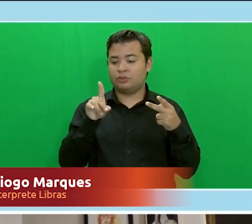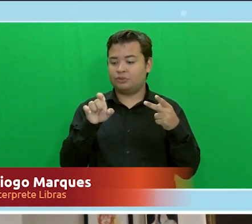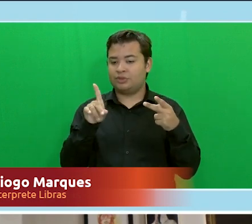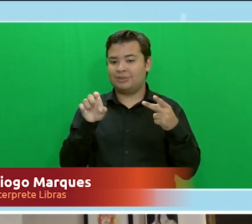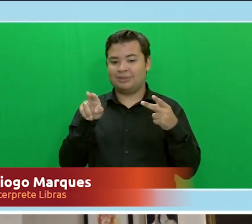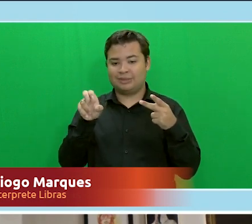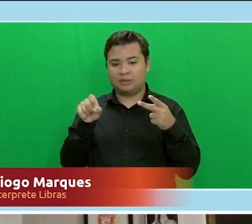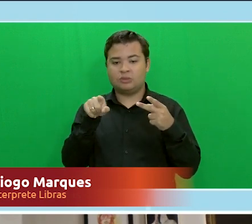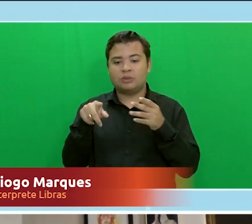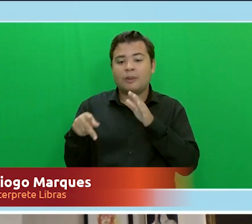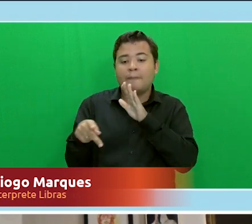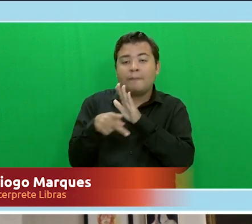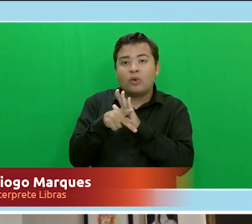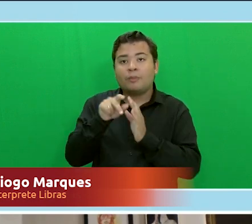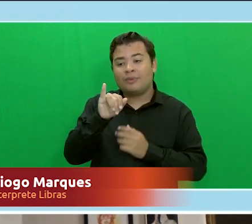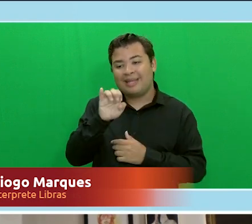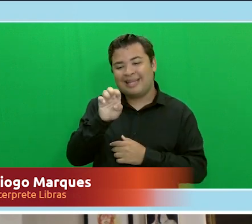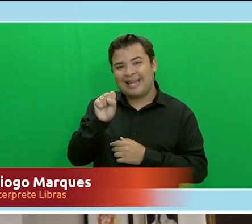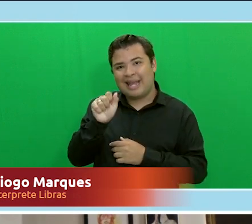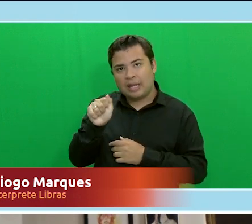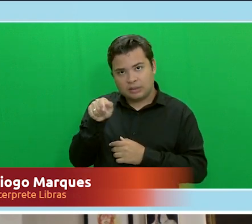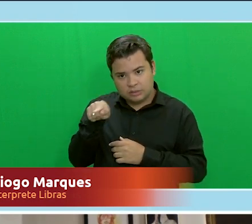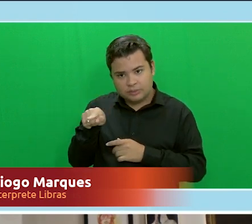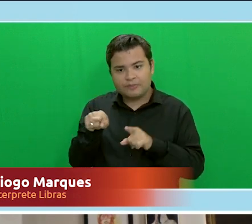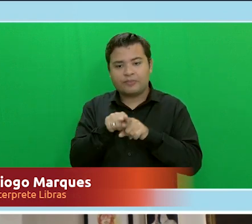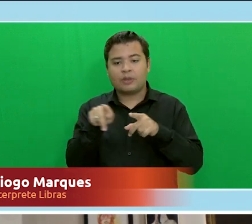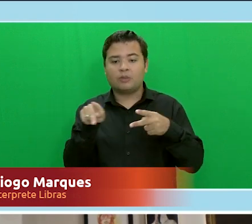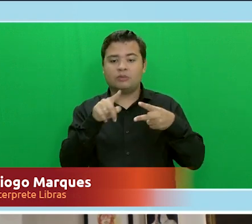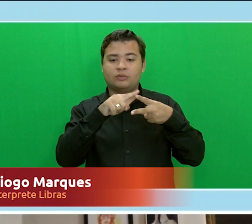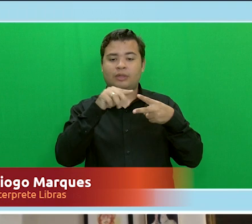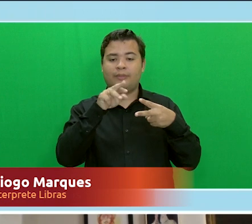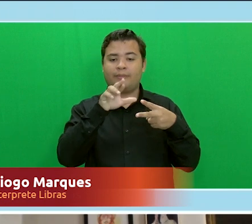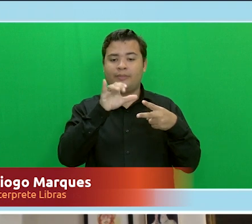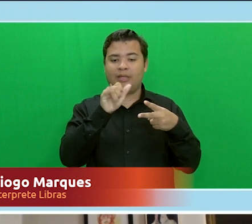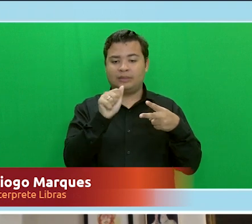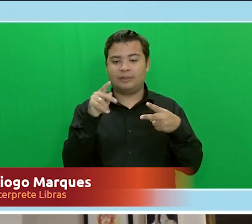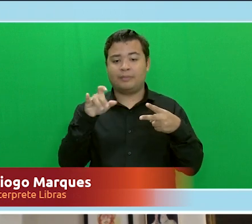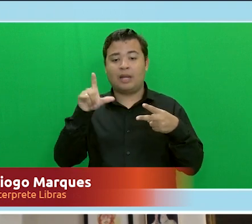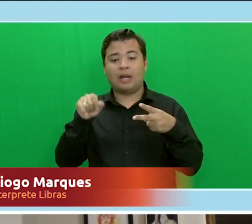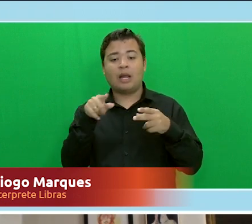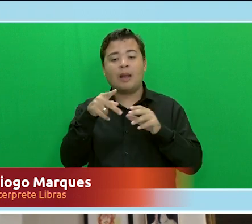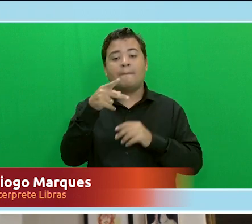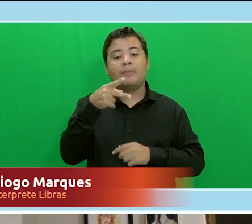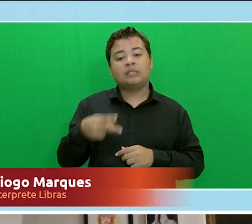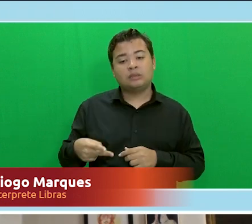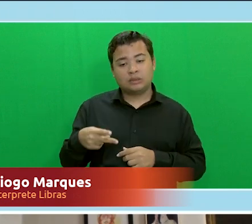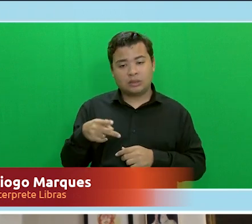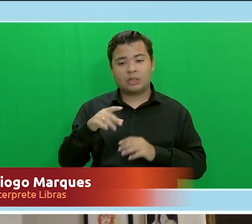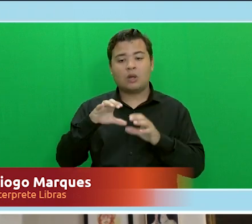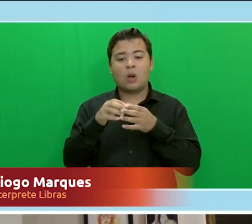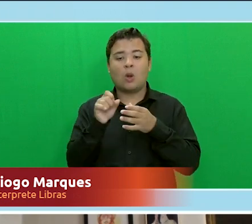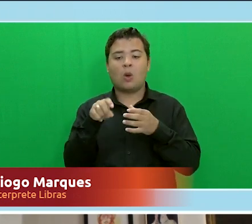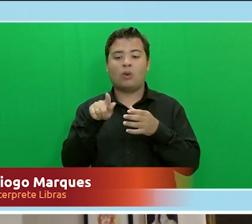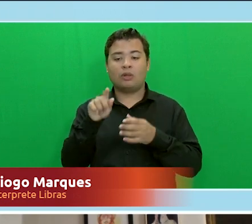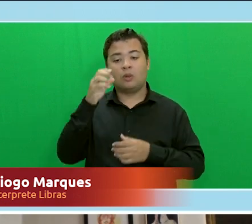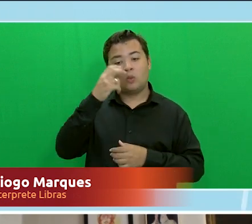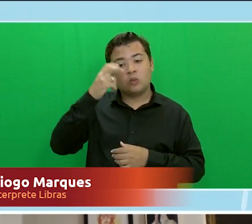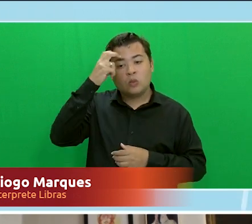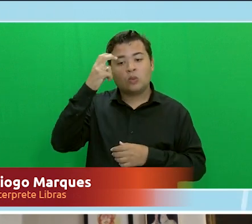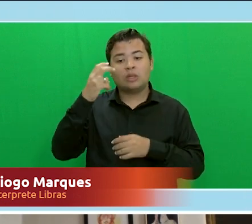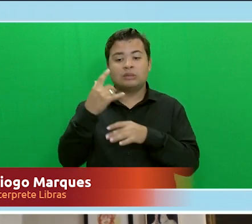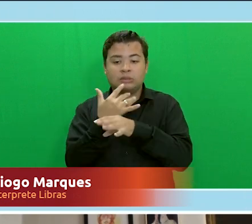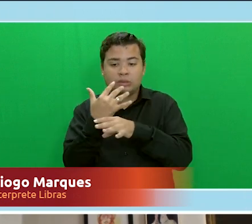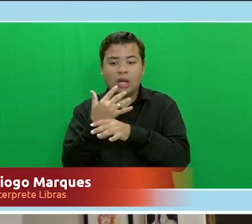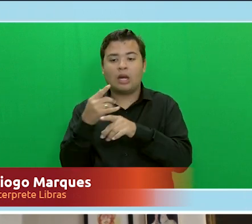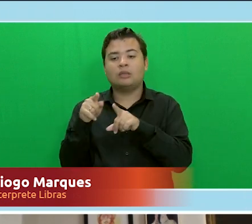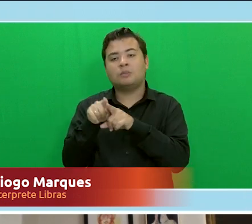que é do Instituto de Estudos Socioambientais da UFG, e a professora Márcia Belar, presidente da ONG Cultura, Cidade e Arte e pós-doutora em